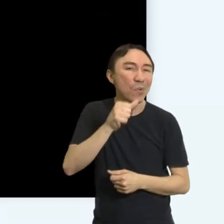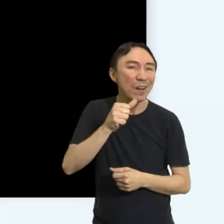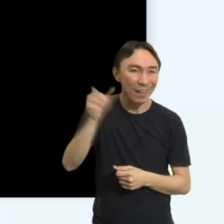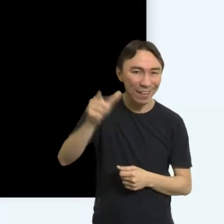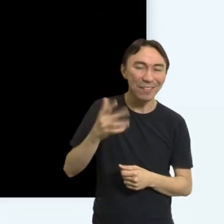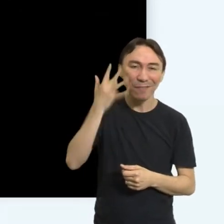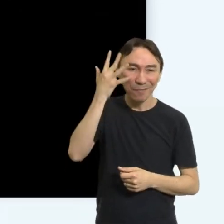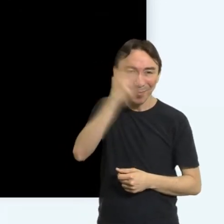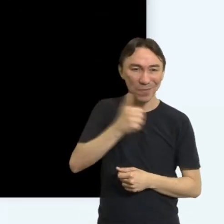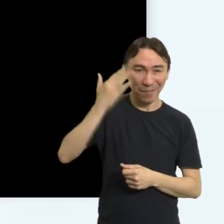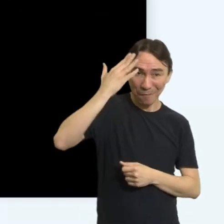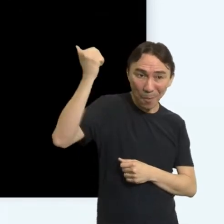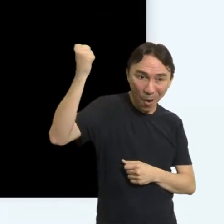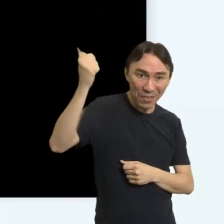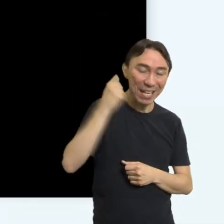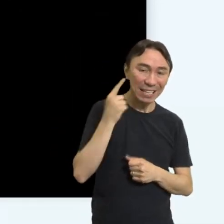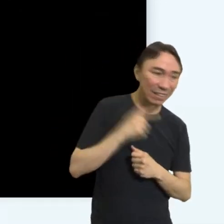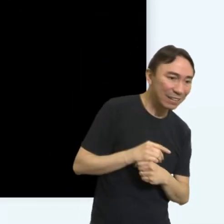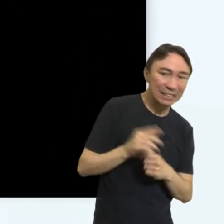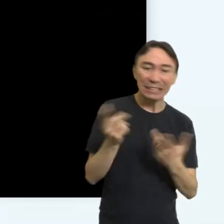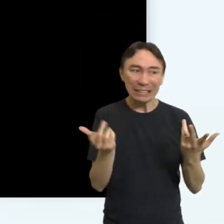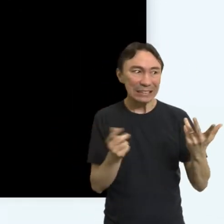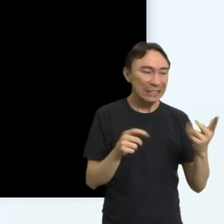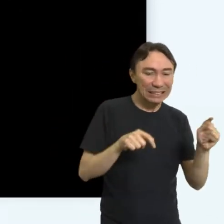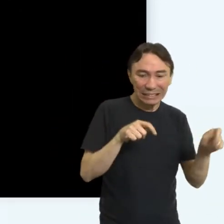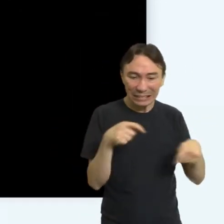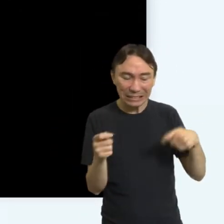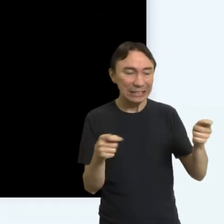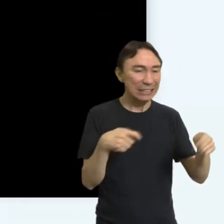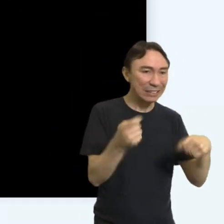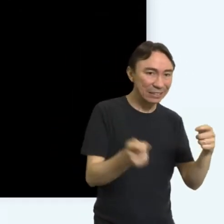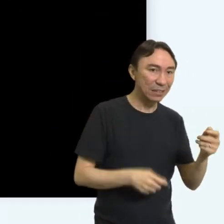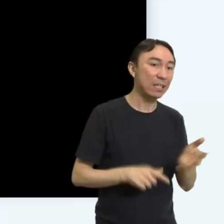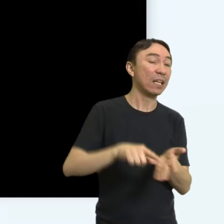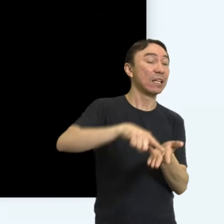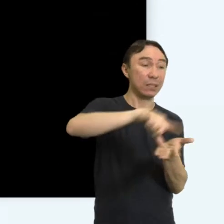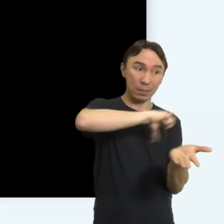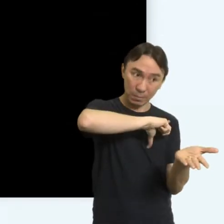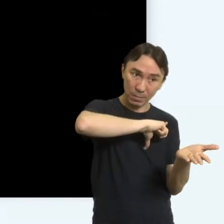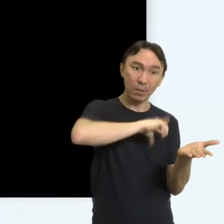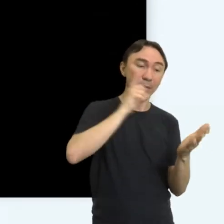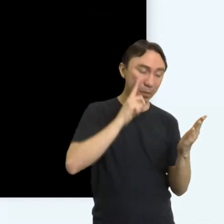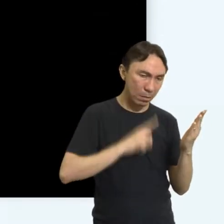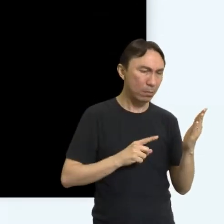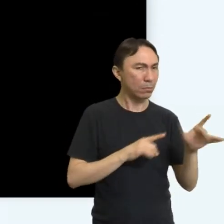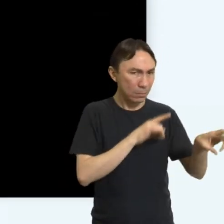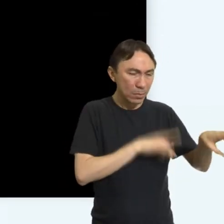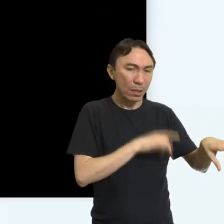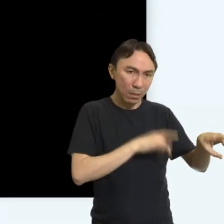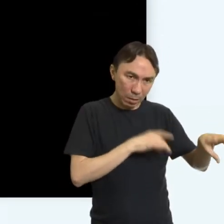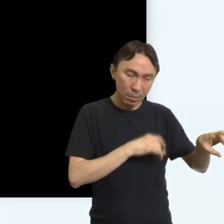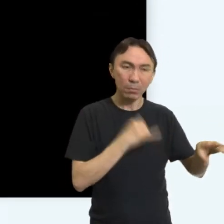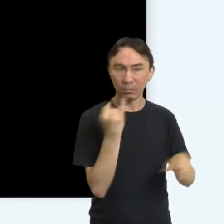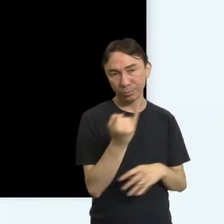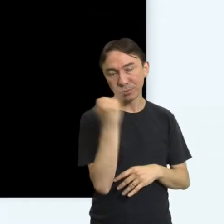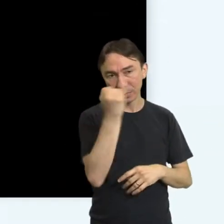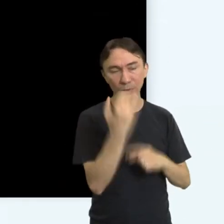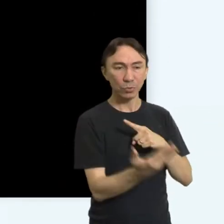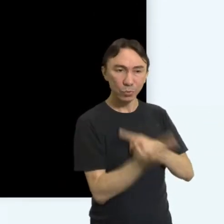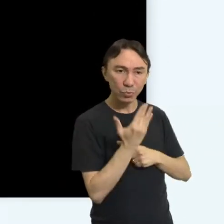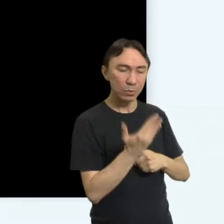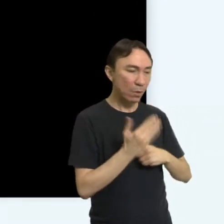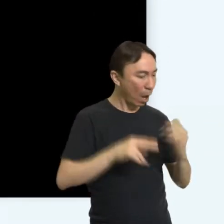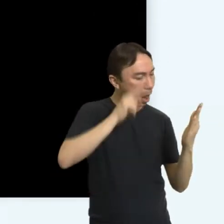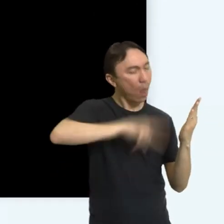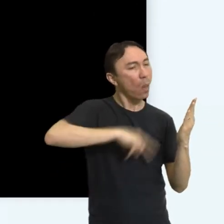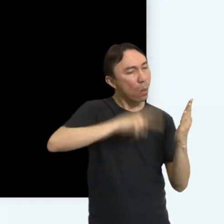Percebeu? A predição ou a antecipação é uma técnica fundamental para nos dar fluência de leitura e nos